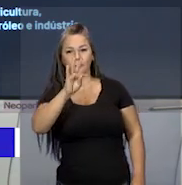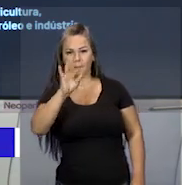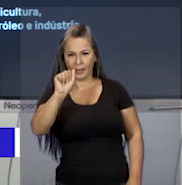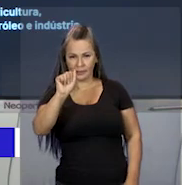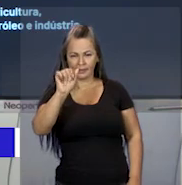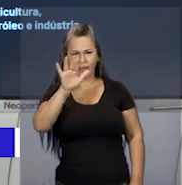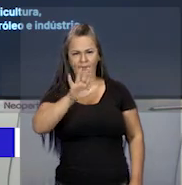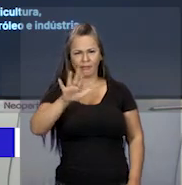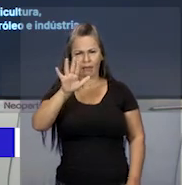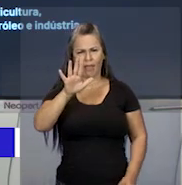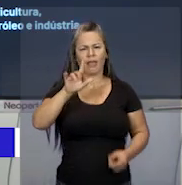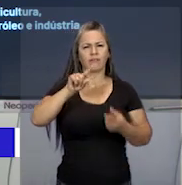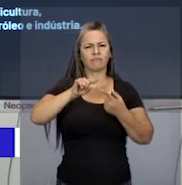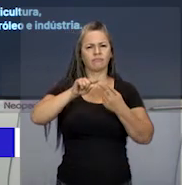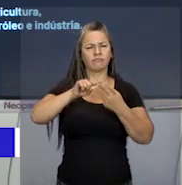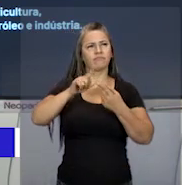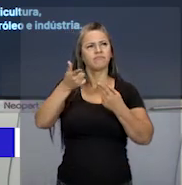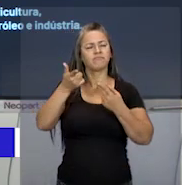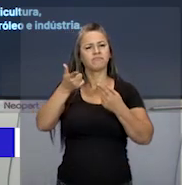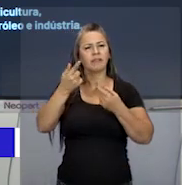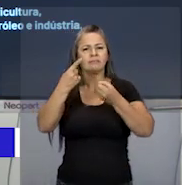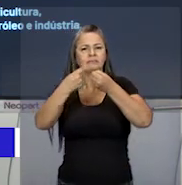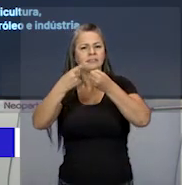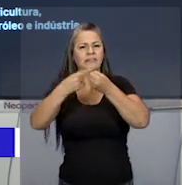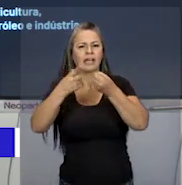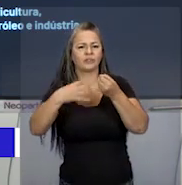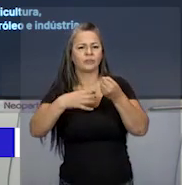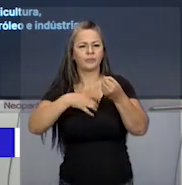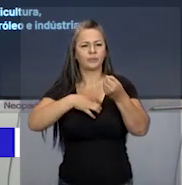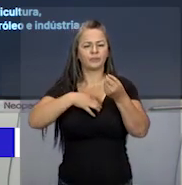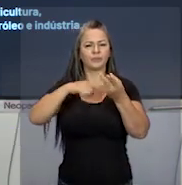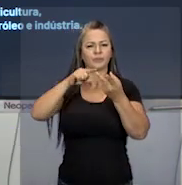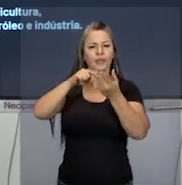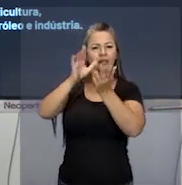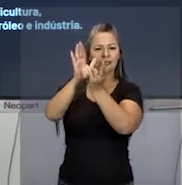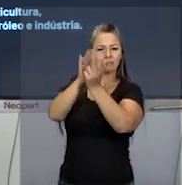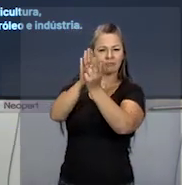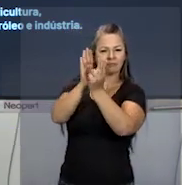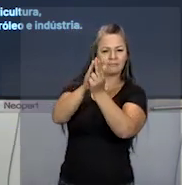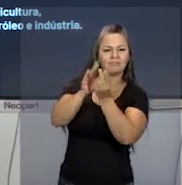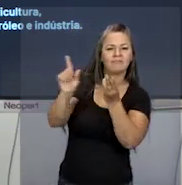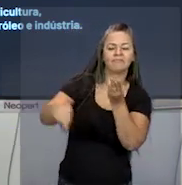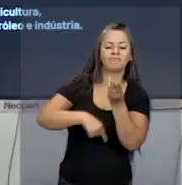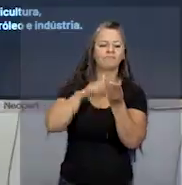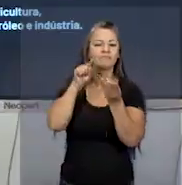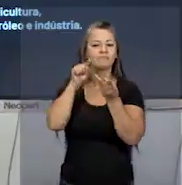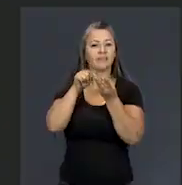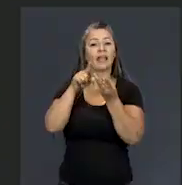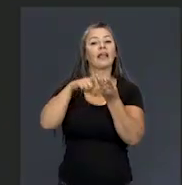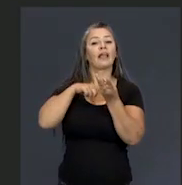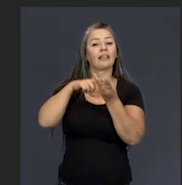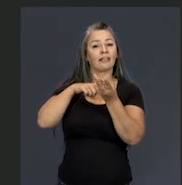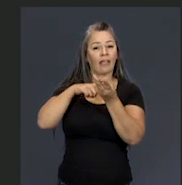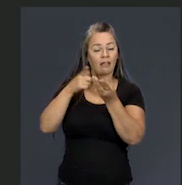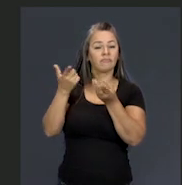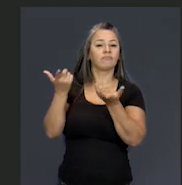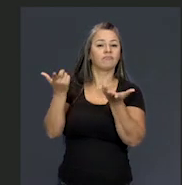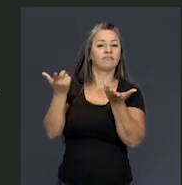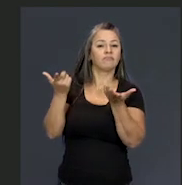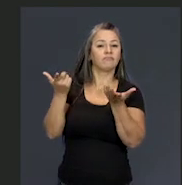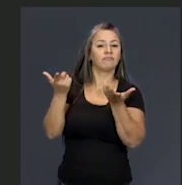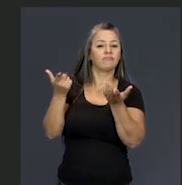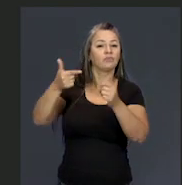você tem Salvador, você tem ali Fortaleza, e você tem a questão da exploração do petróleo e, claro, uma